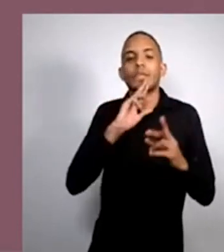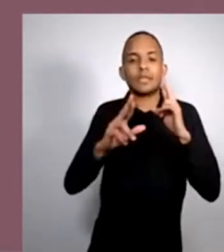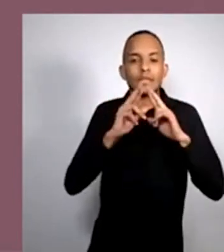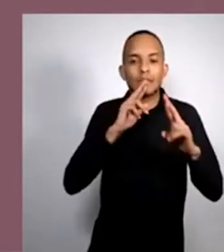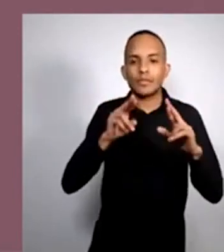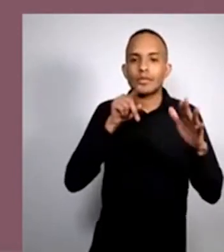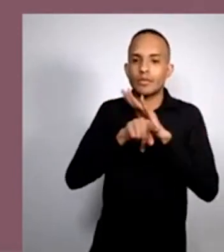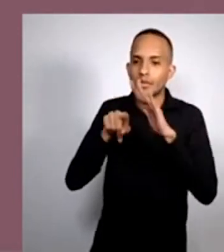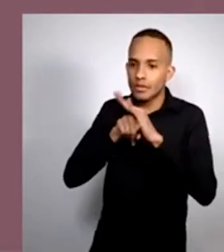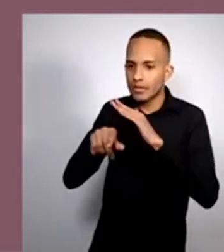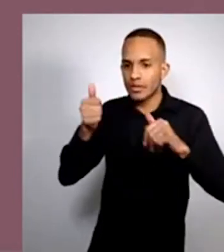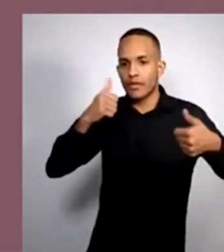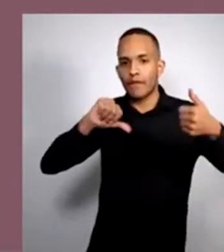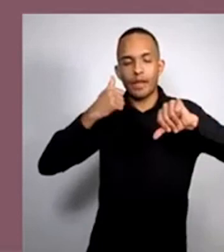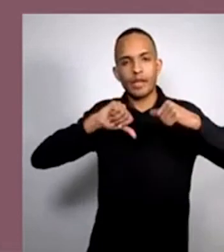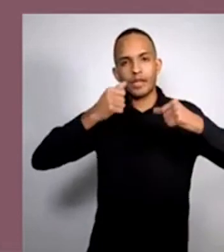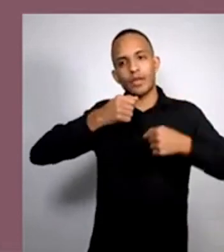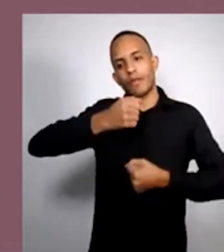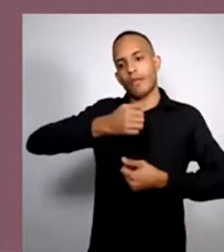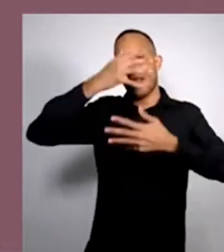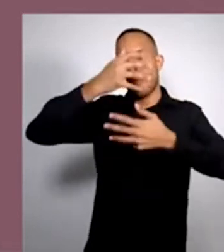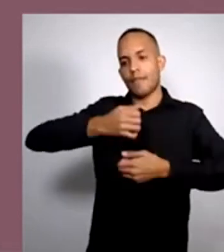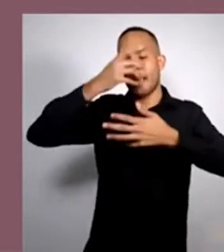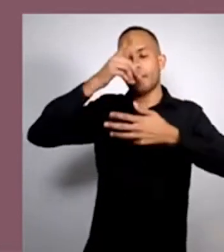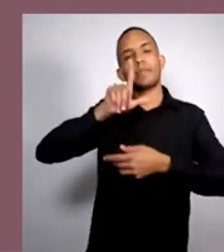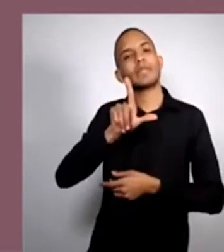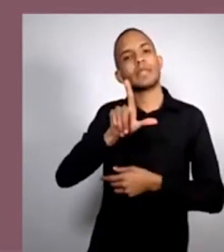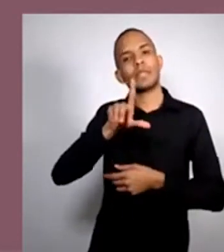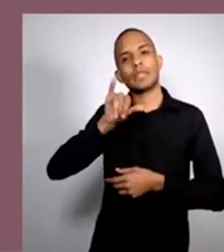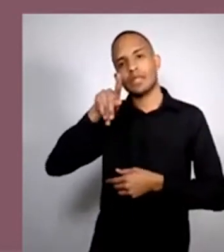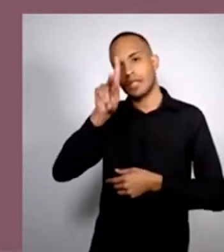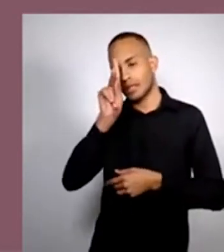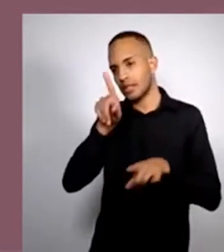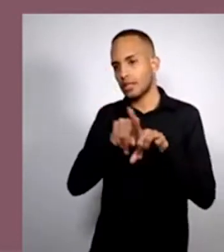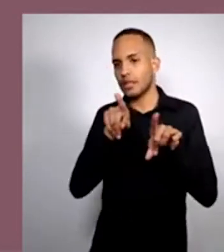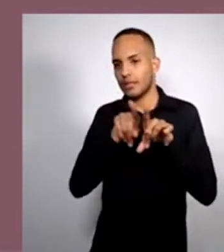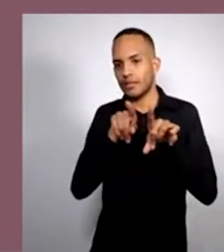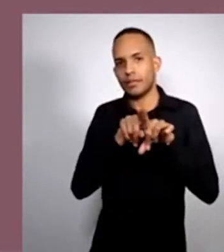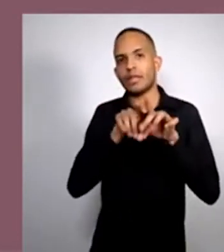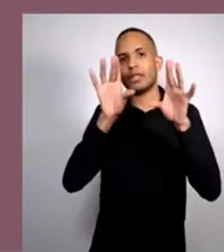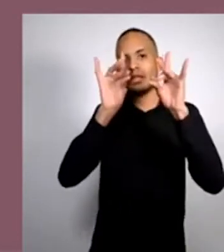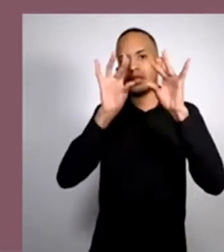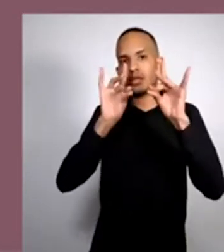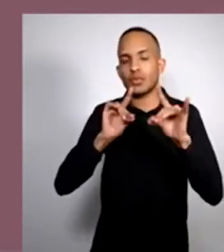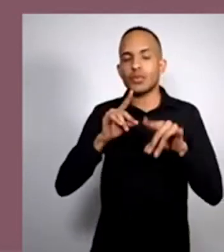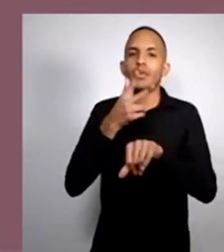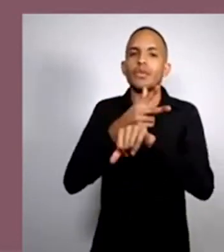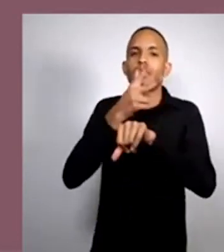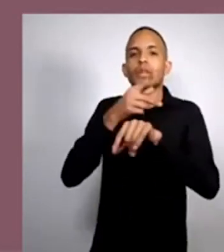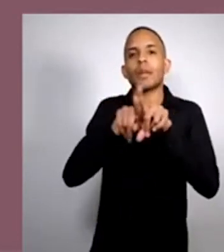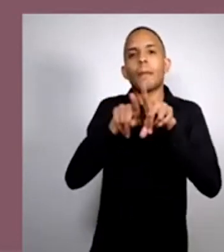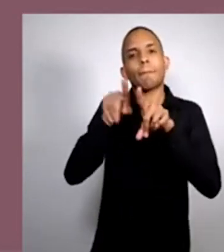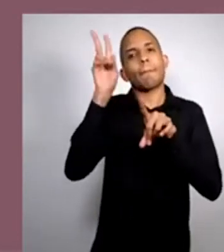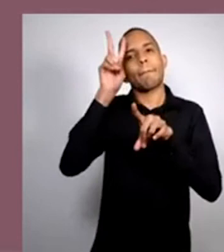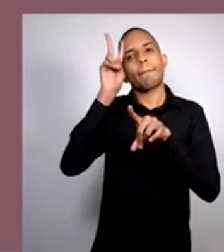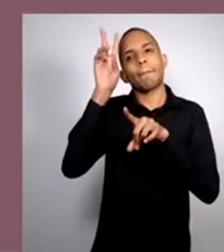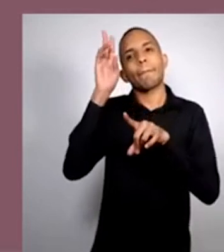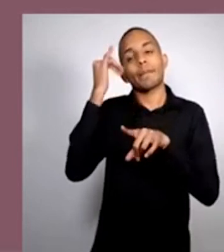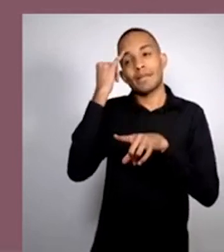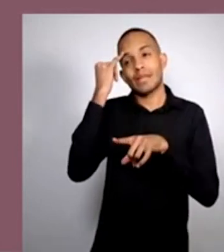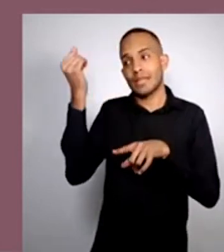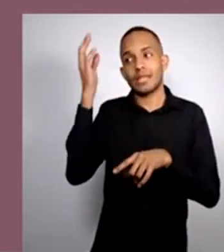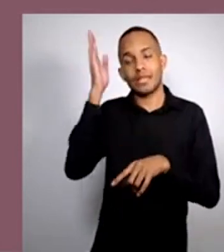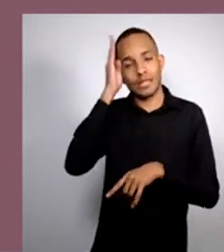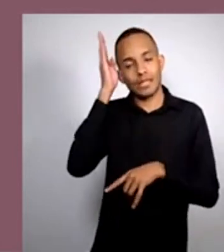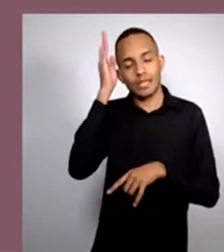questionários de avaliação que se encontram no link disponibilizado na descrição do vídeo. E lembramos que a programação do Sesc Ideia continua no